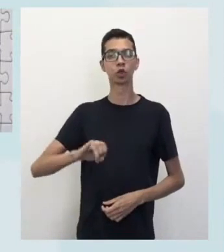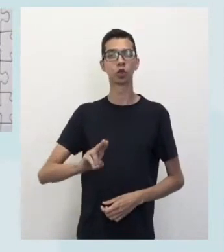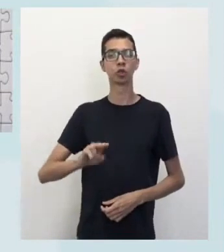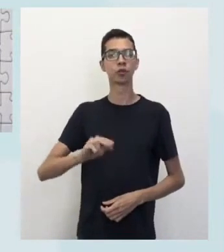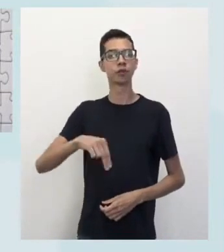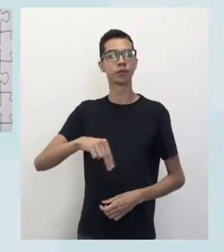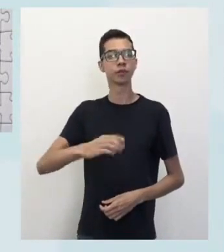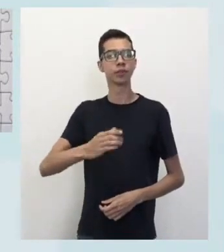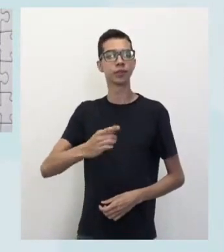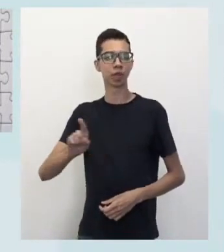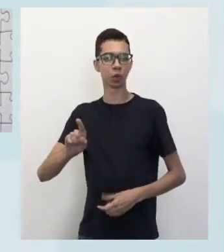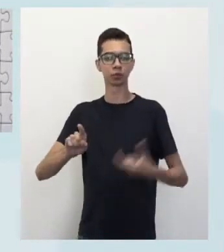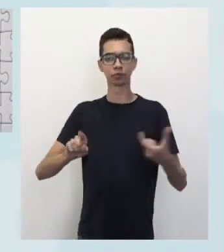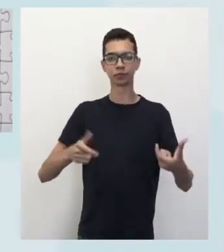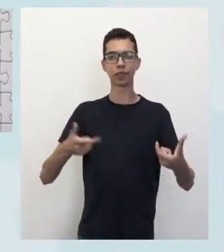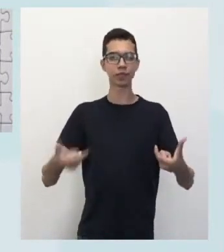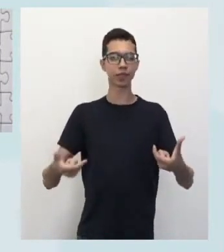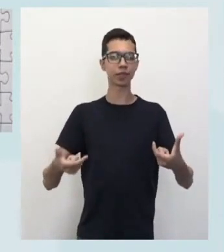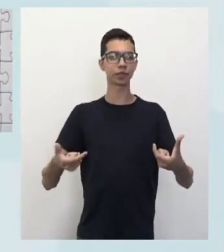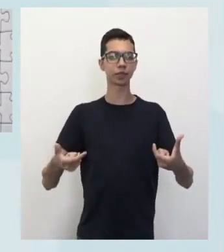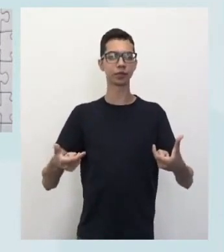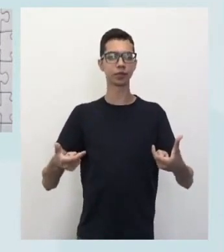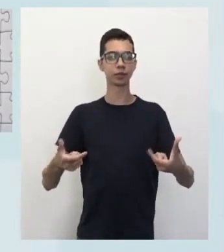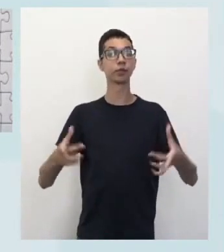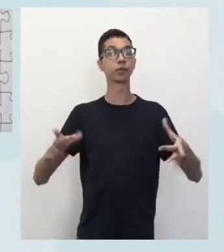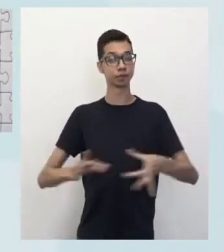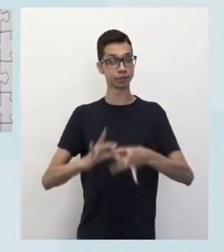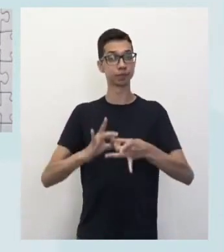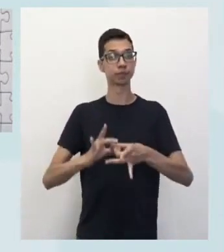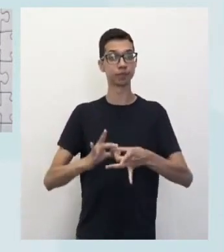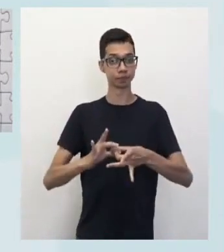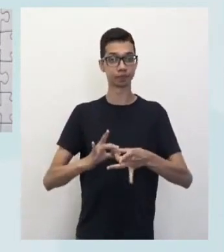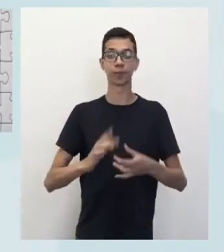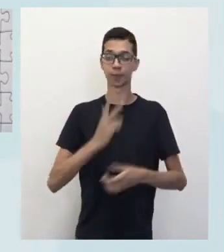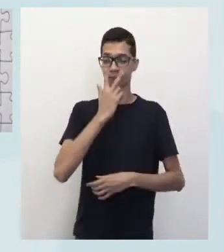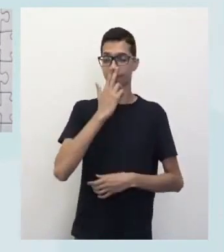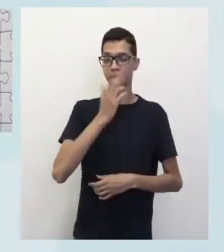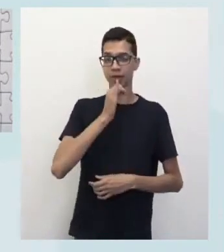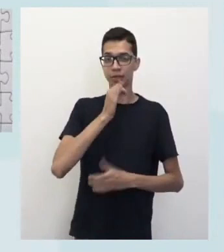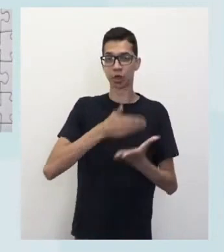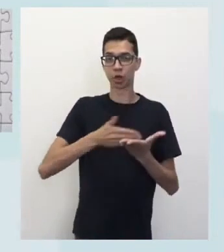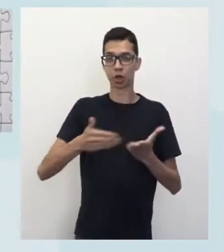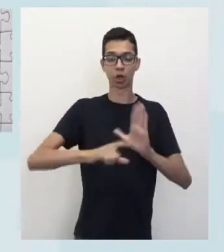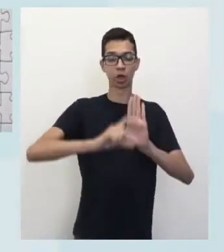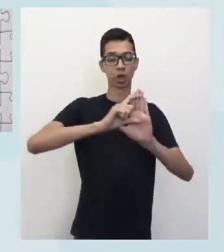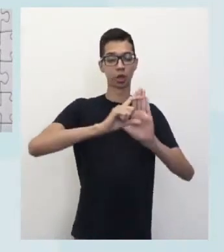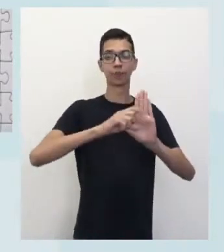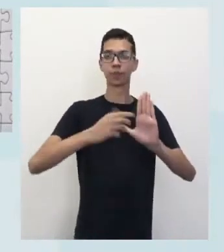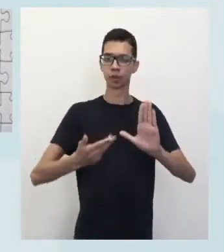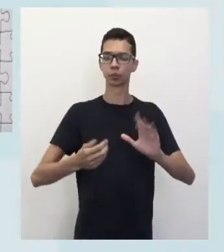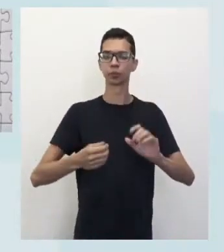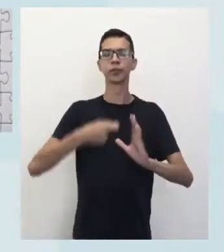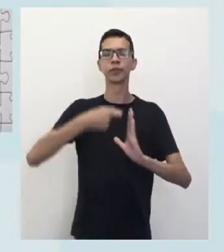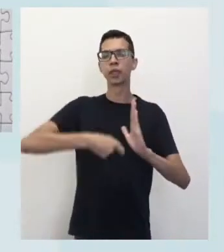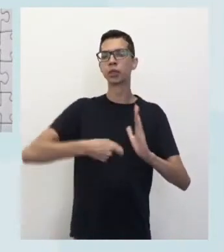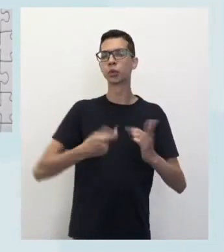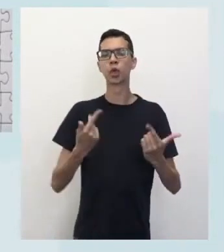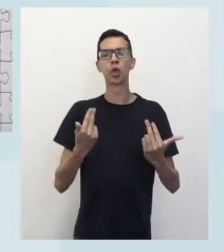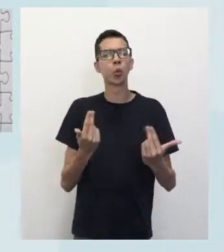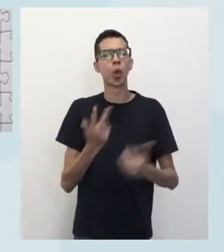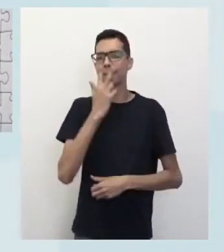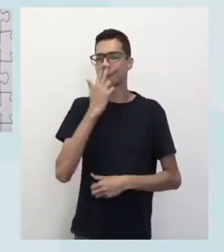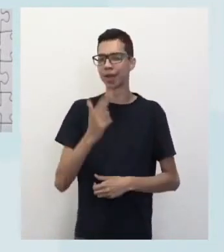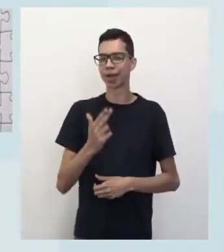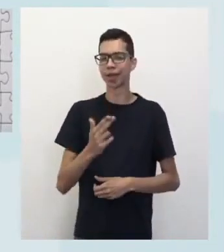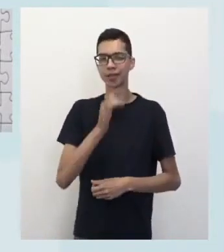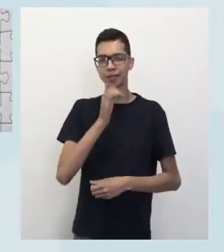como elos que ligando as orações e os parágrafos. O seu texto é um quebra-cabeça. As